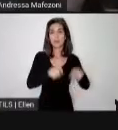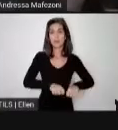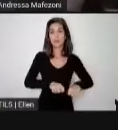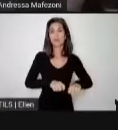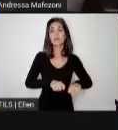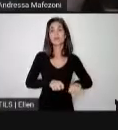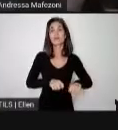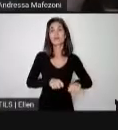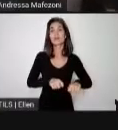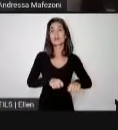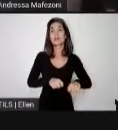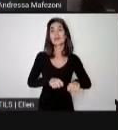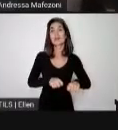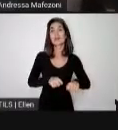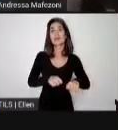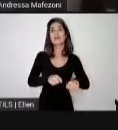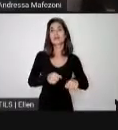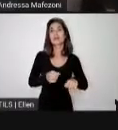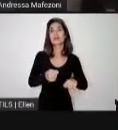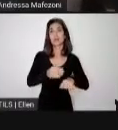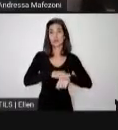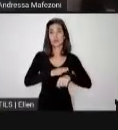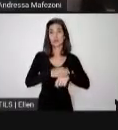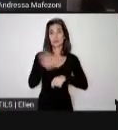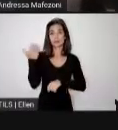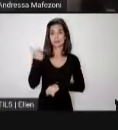anos 2000,